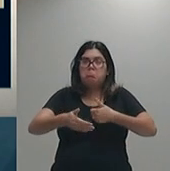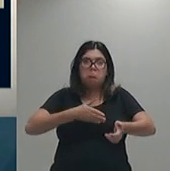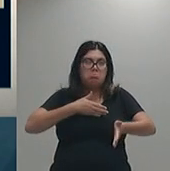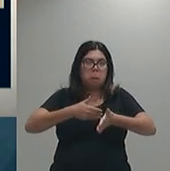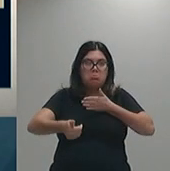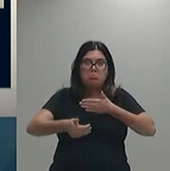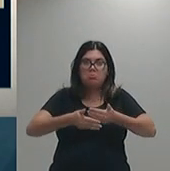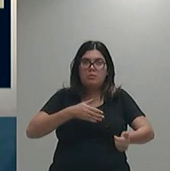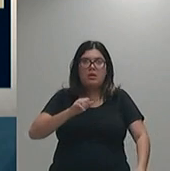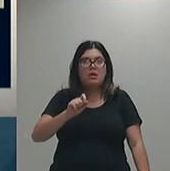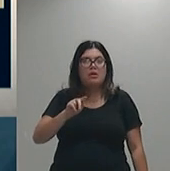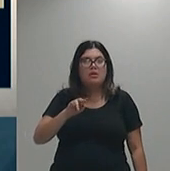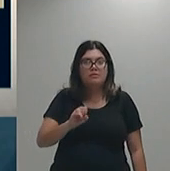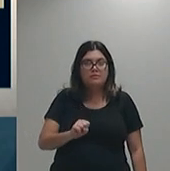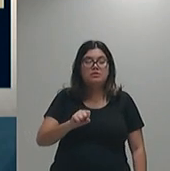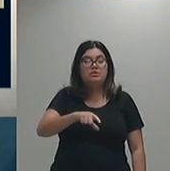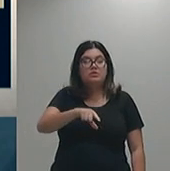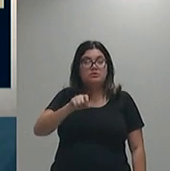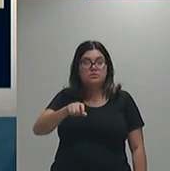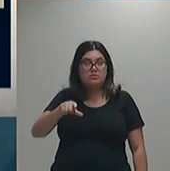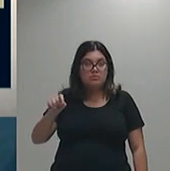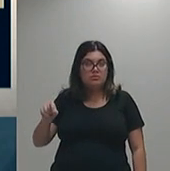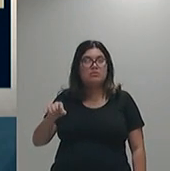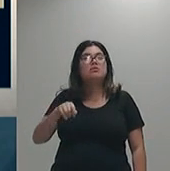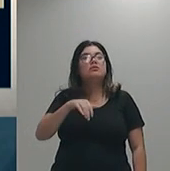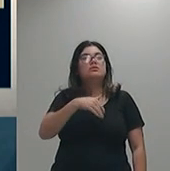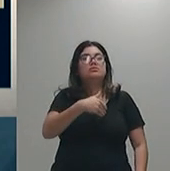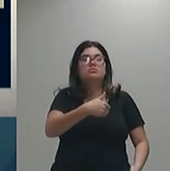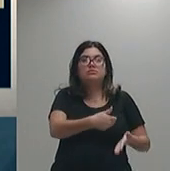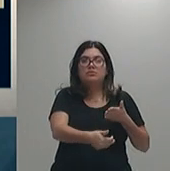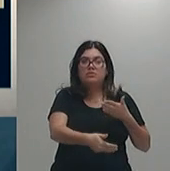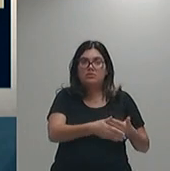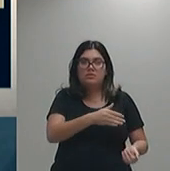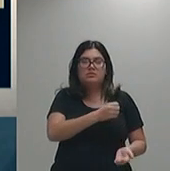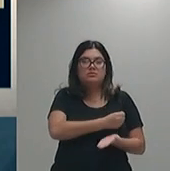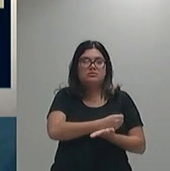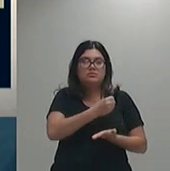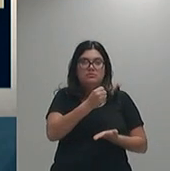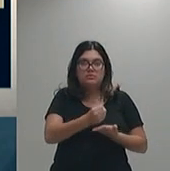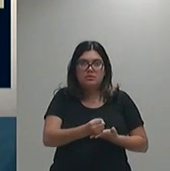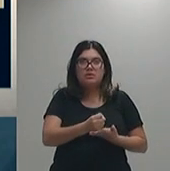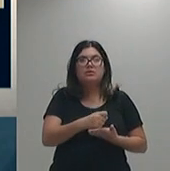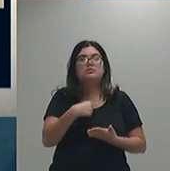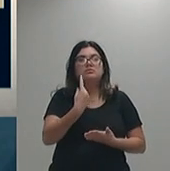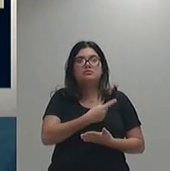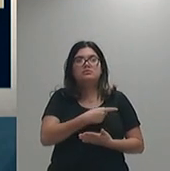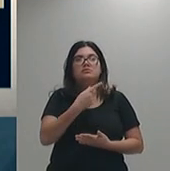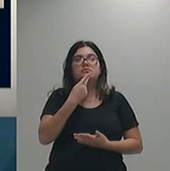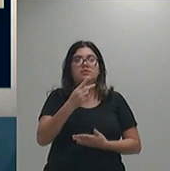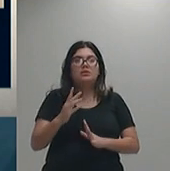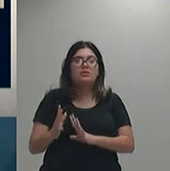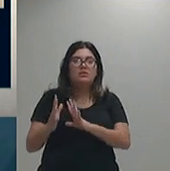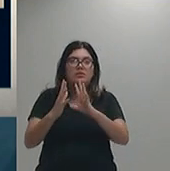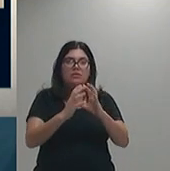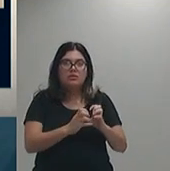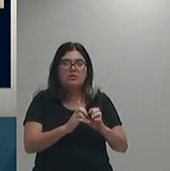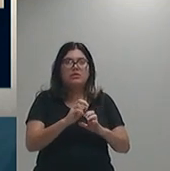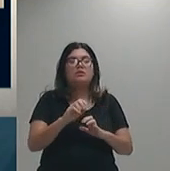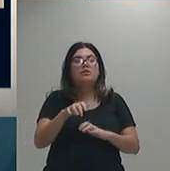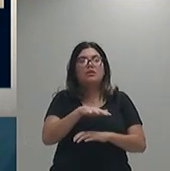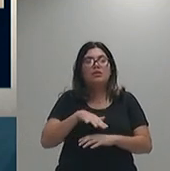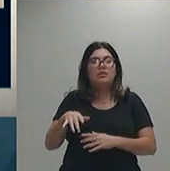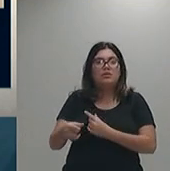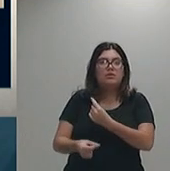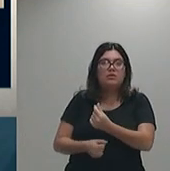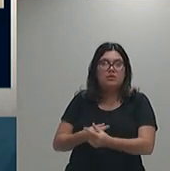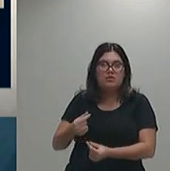árbitros escolhidos pelas partes de qual o contrato nesse caso temos um conflito de vulto econômico Sem